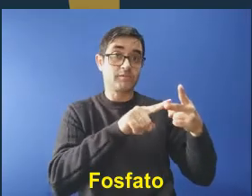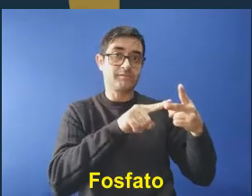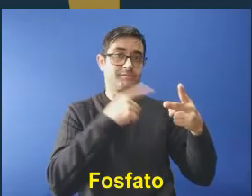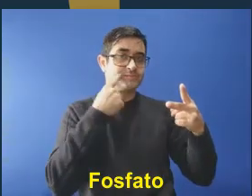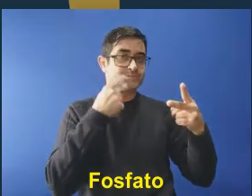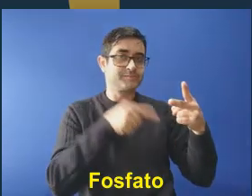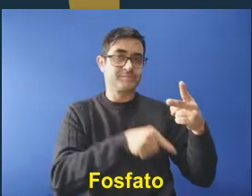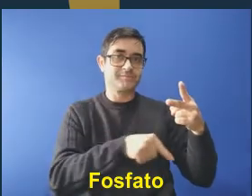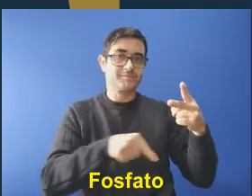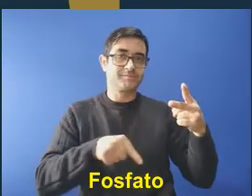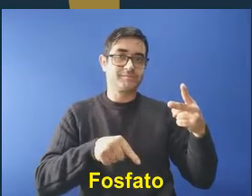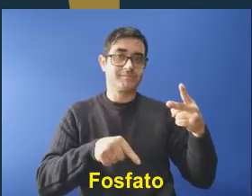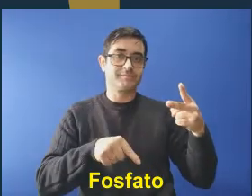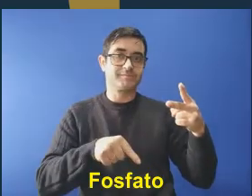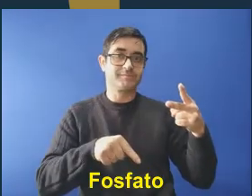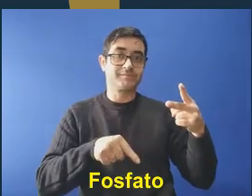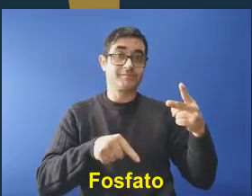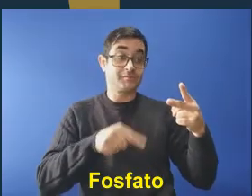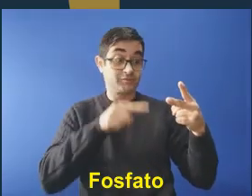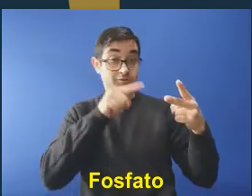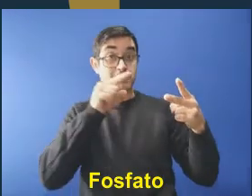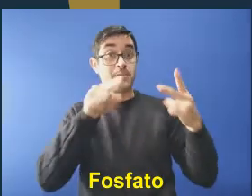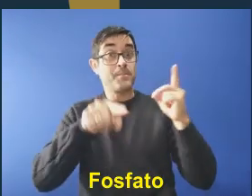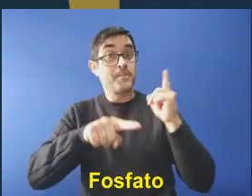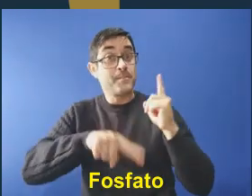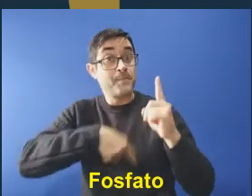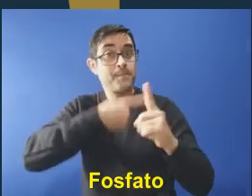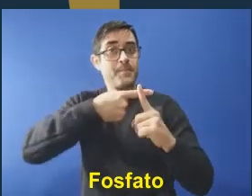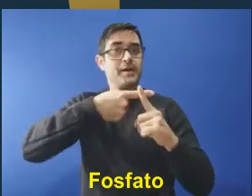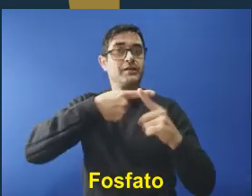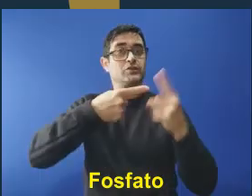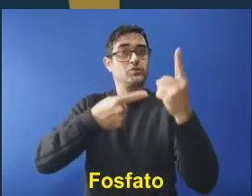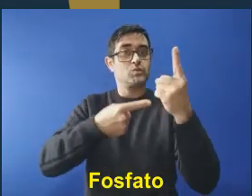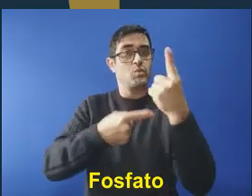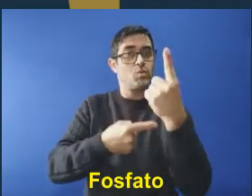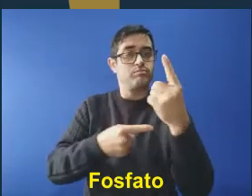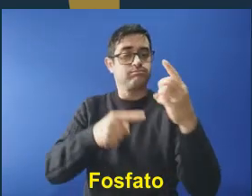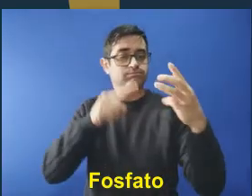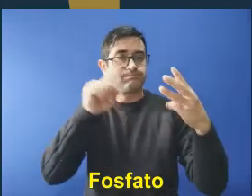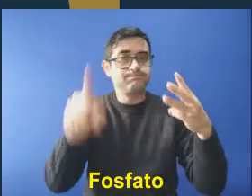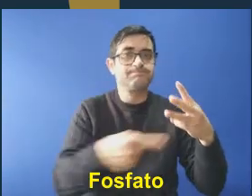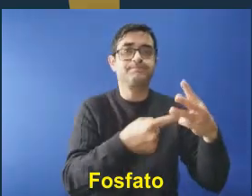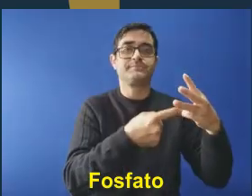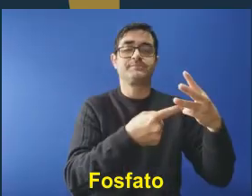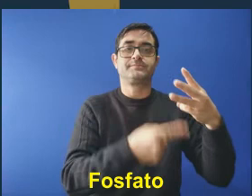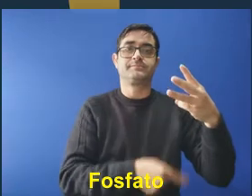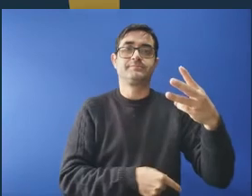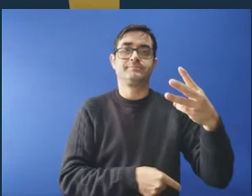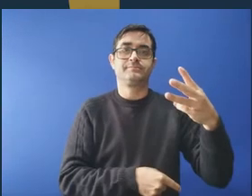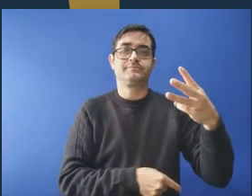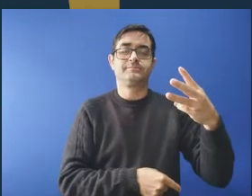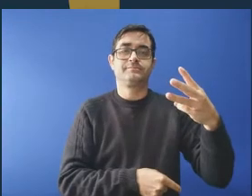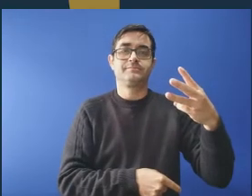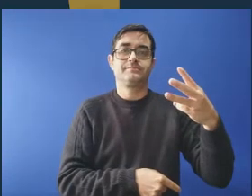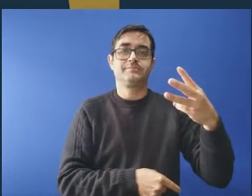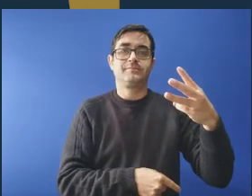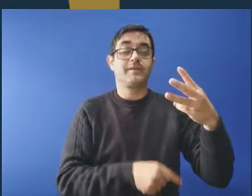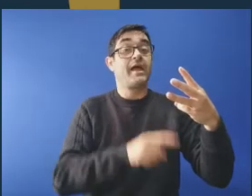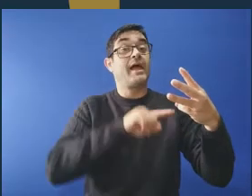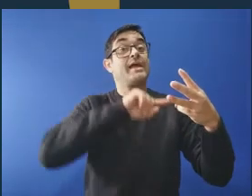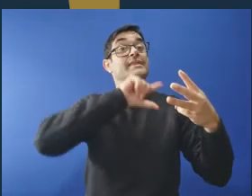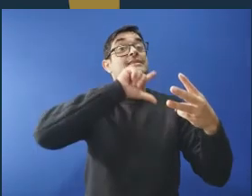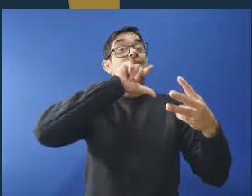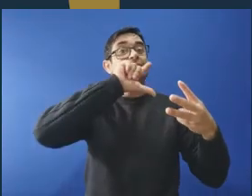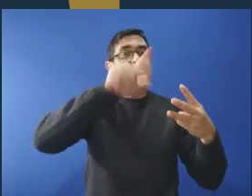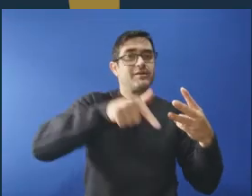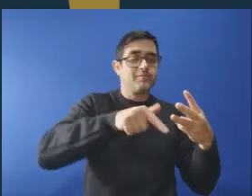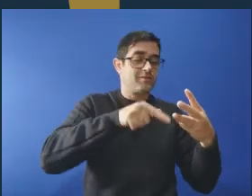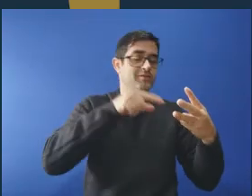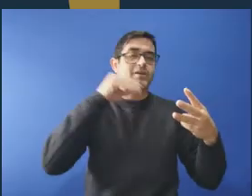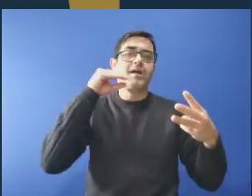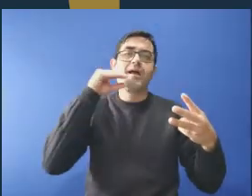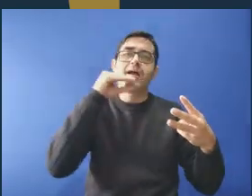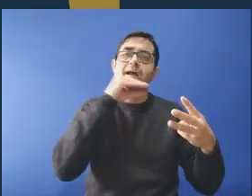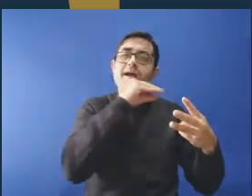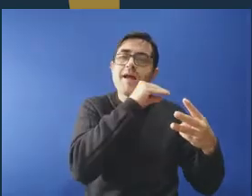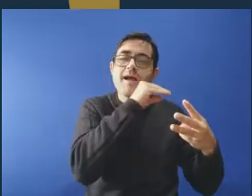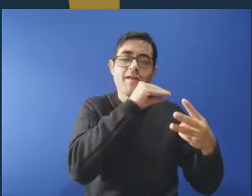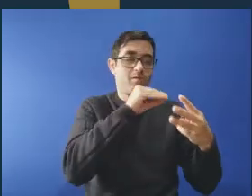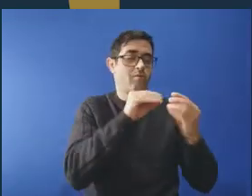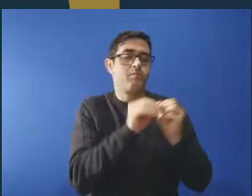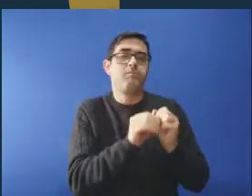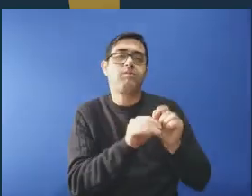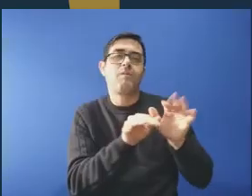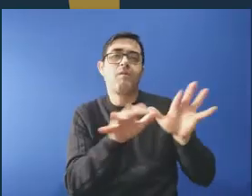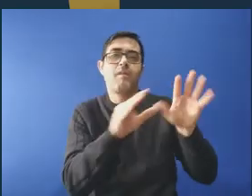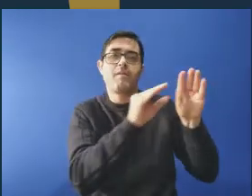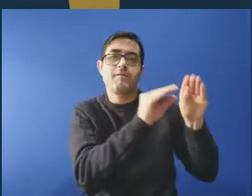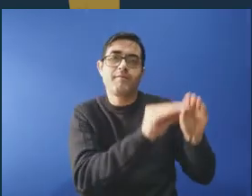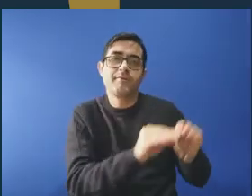um fosfato, então aumenta a sua entalpia e transfere esse calor para outras reações químicas que o corpo precisa.